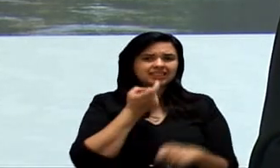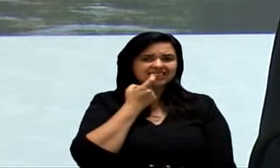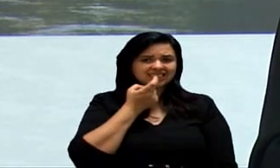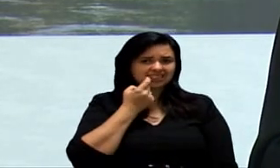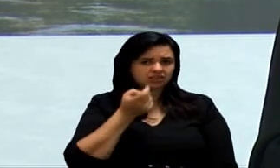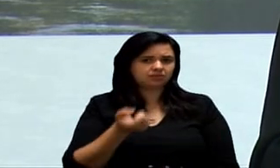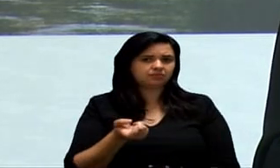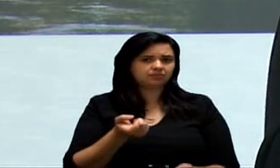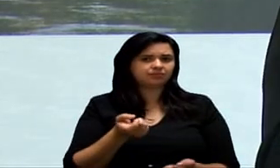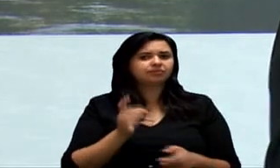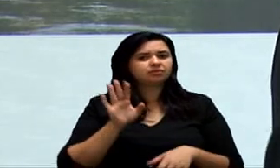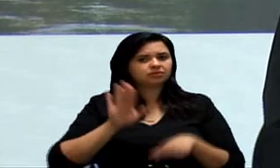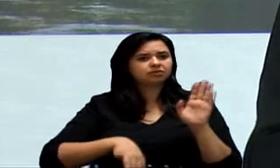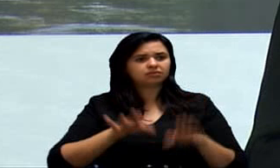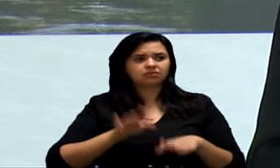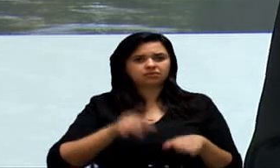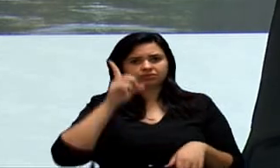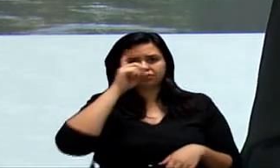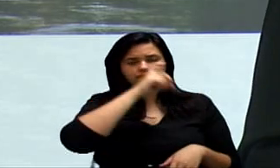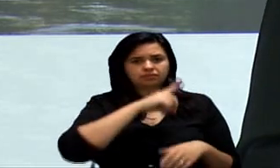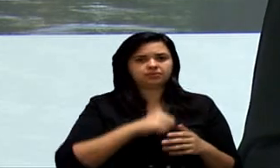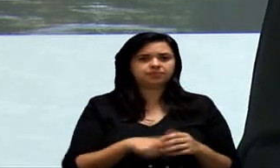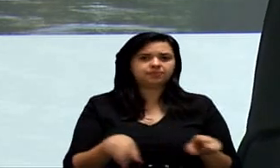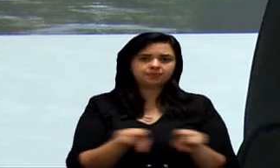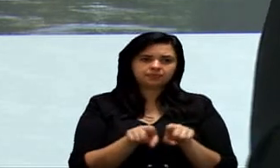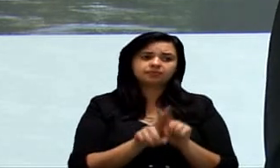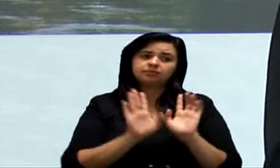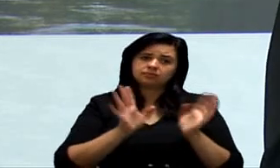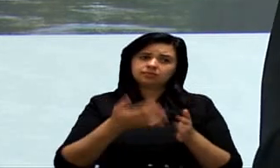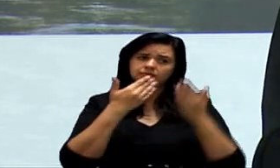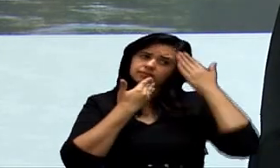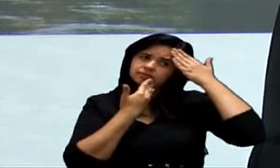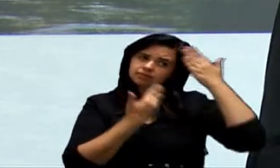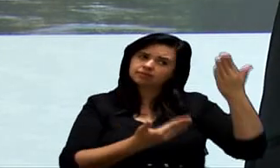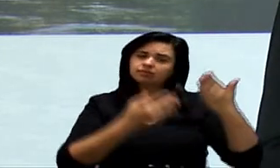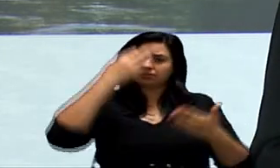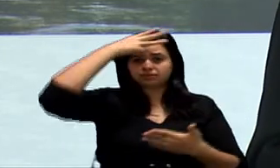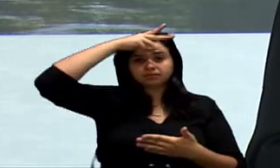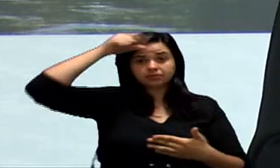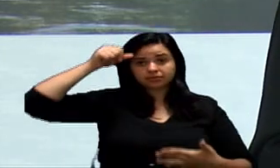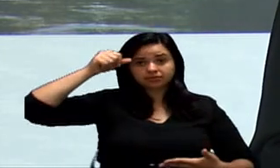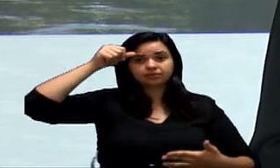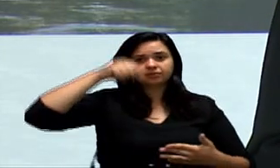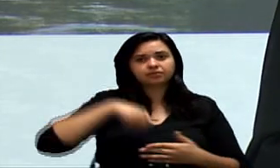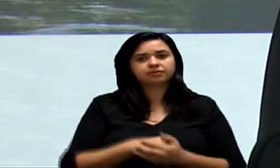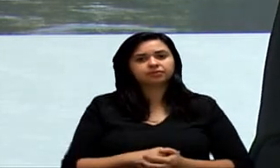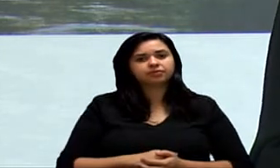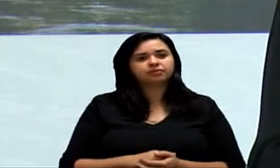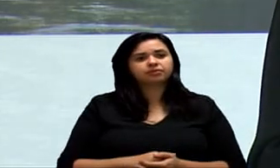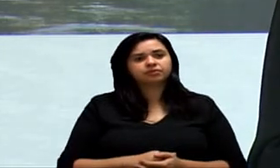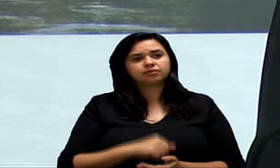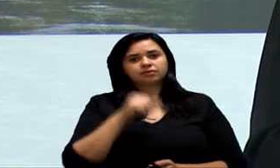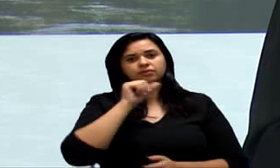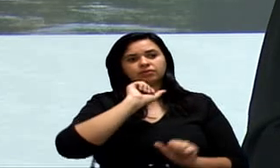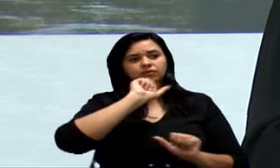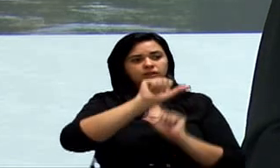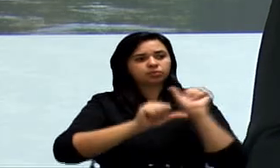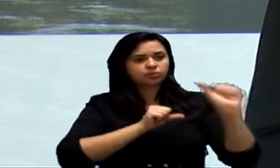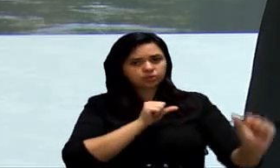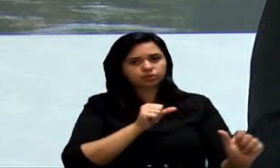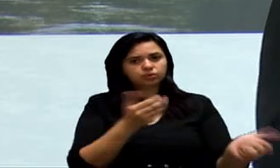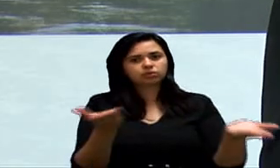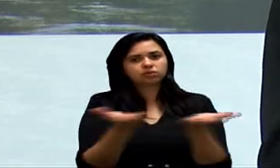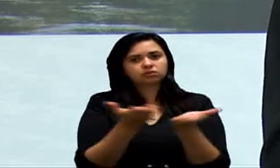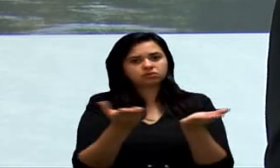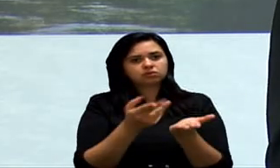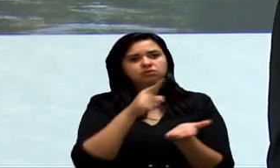lá foi há pouco tempo, a gente até agradece ao prefeito por ter transformado como PA, e a